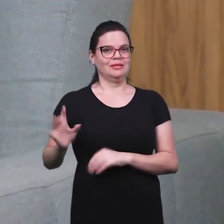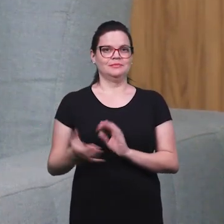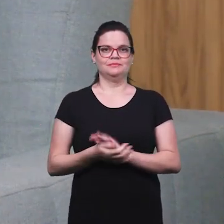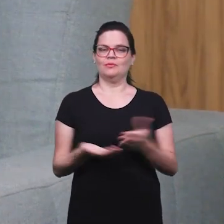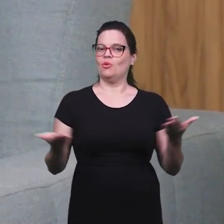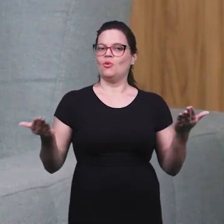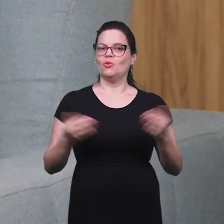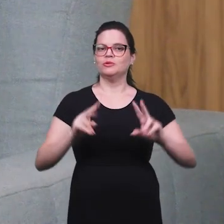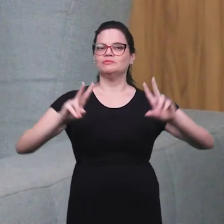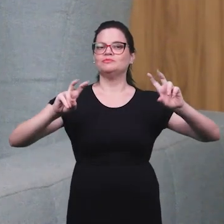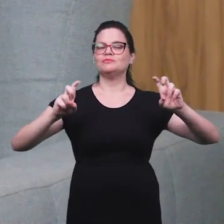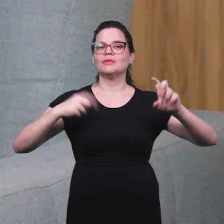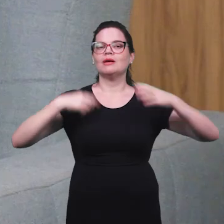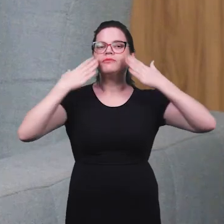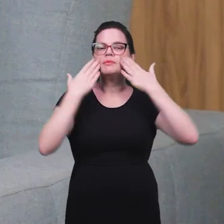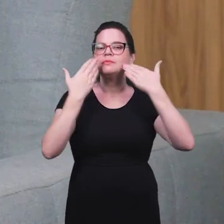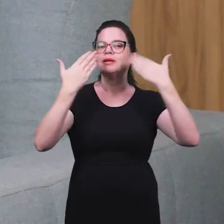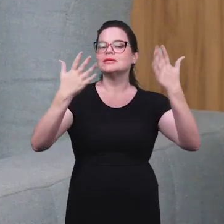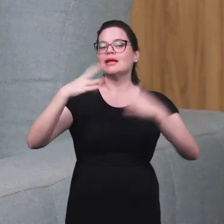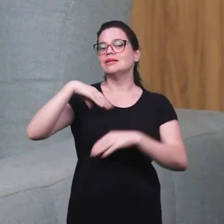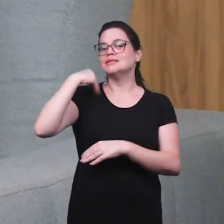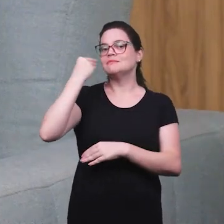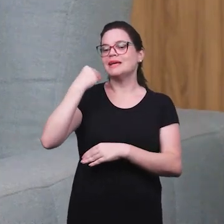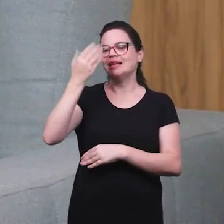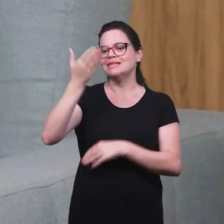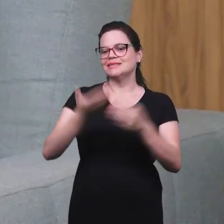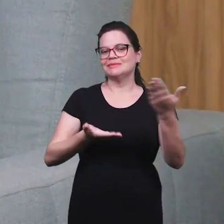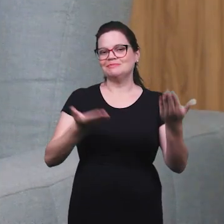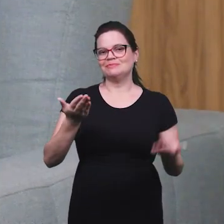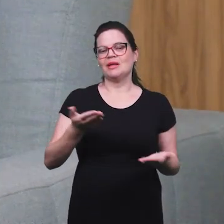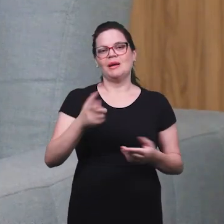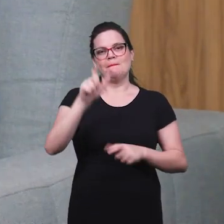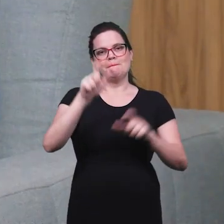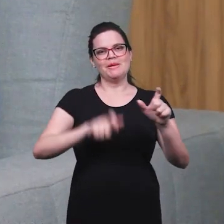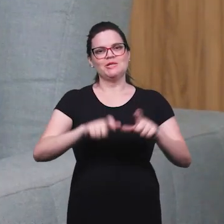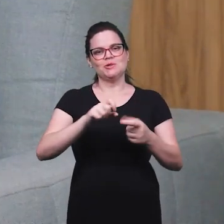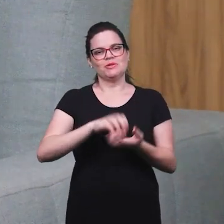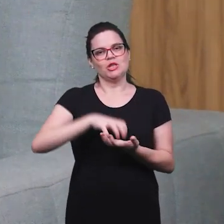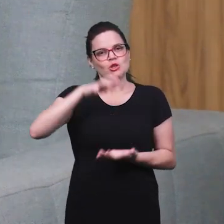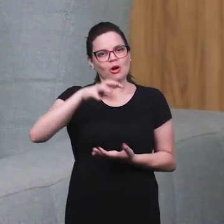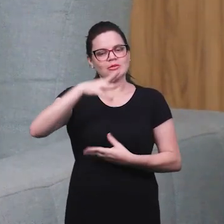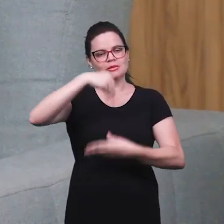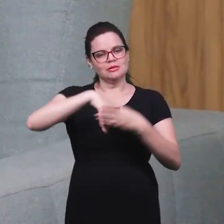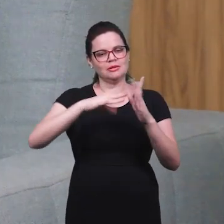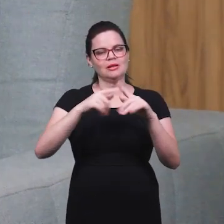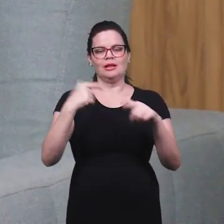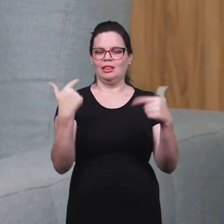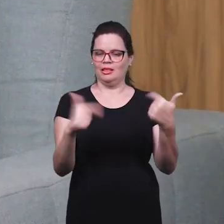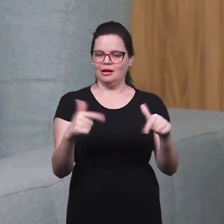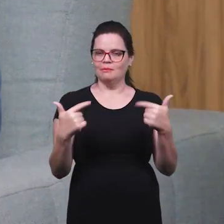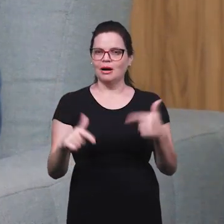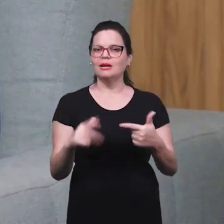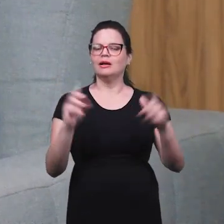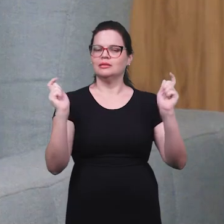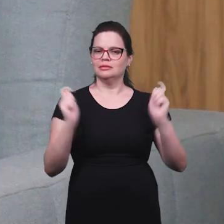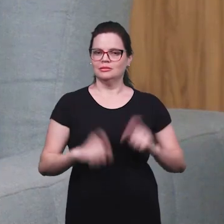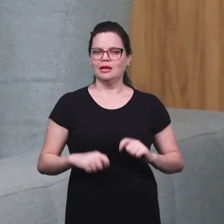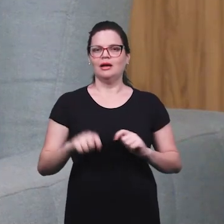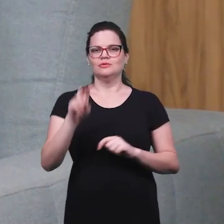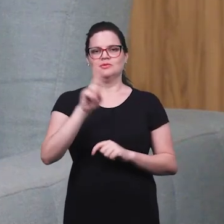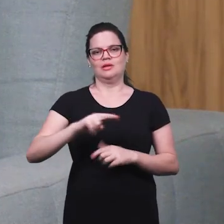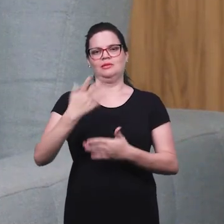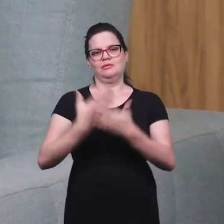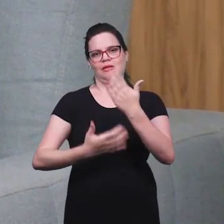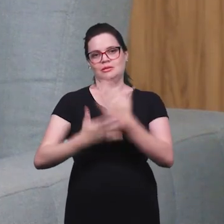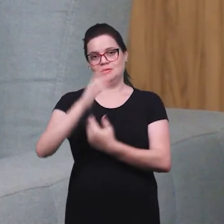Então, este quadro agora é para apresentar os nossos irmãos idosos que são usados na obra, na